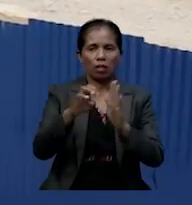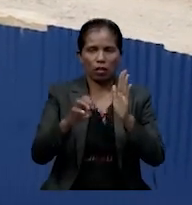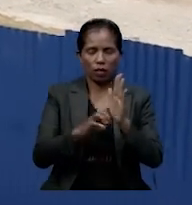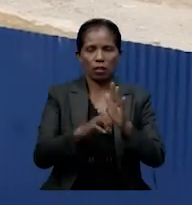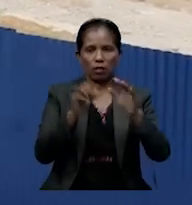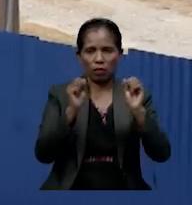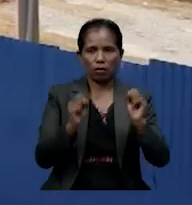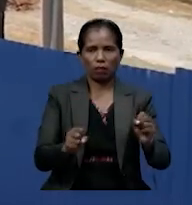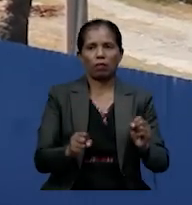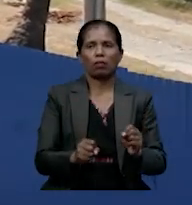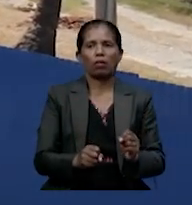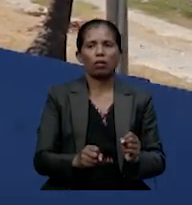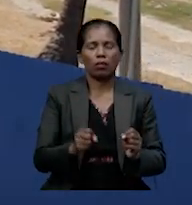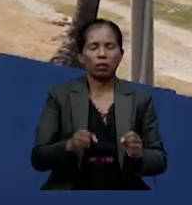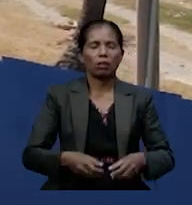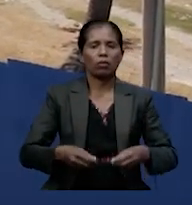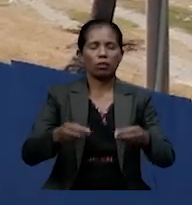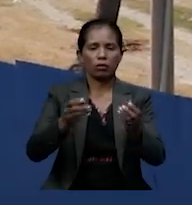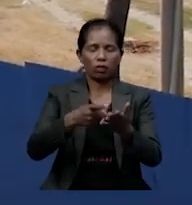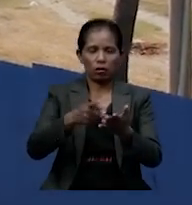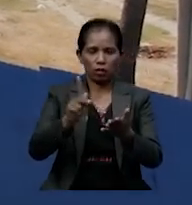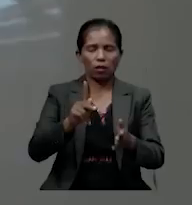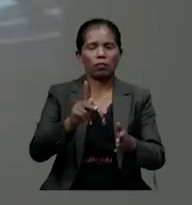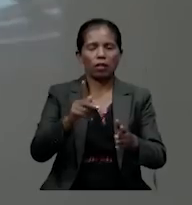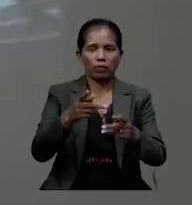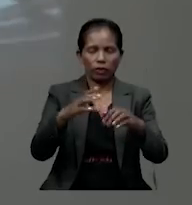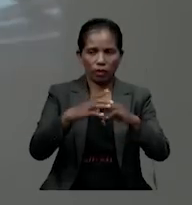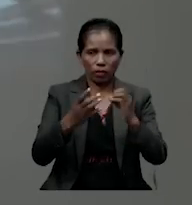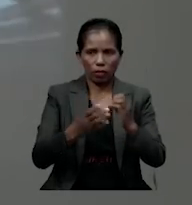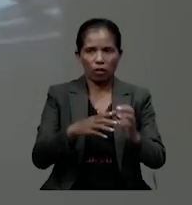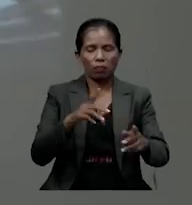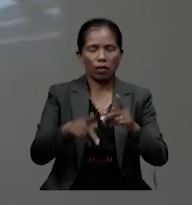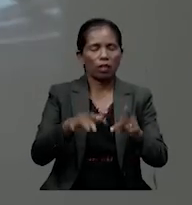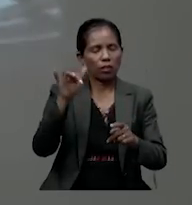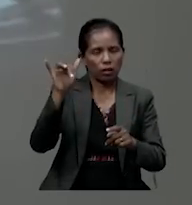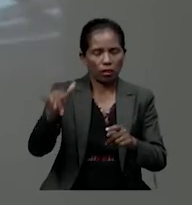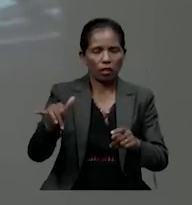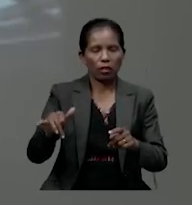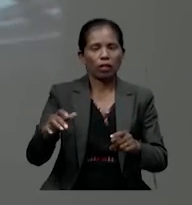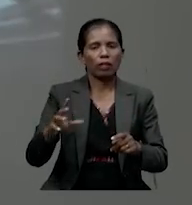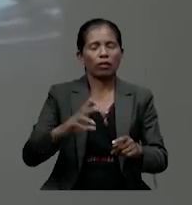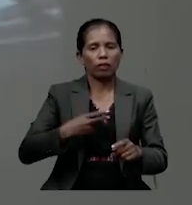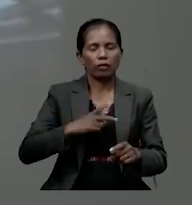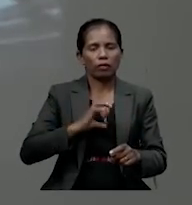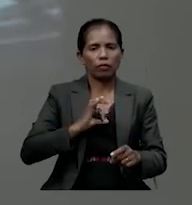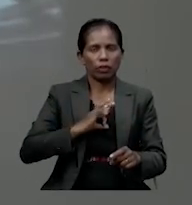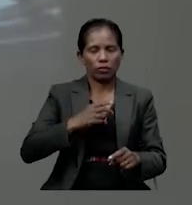prato, halo contrato ba rai. E mané uluk hela ia fatuhada, nia rai mak